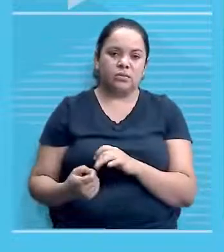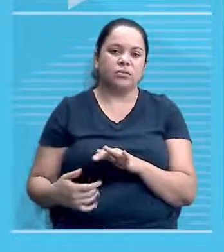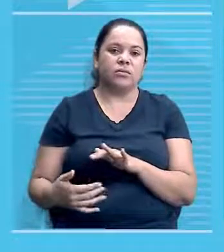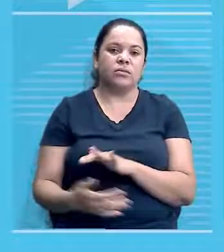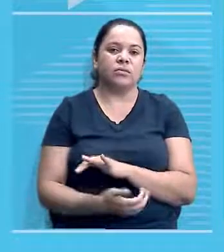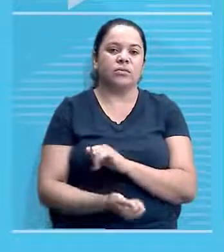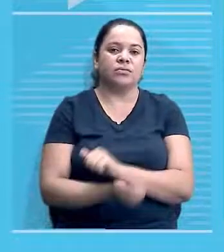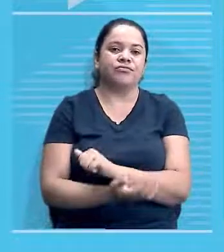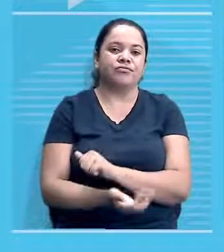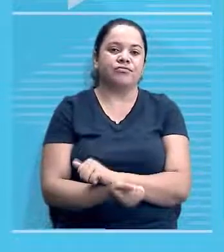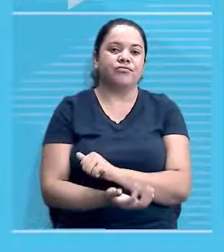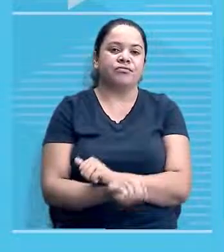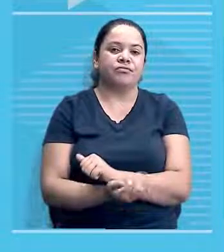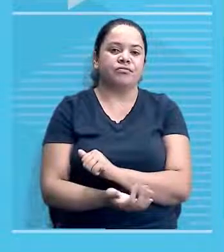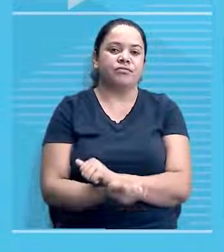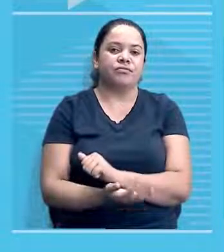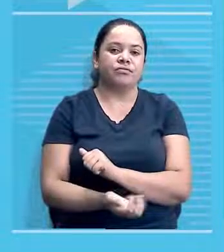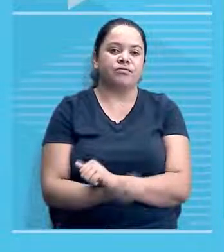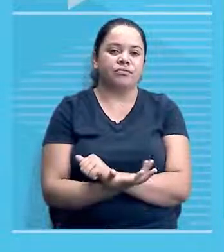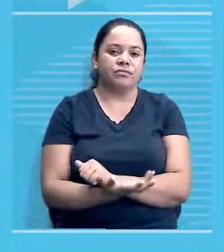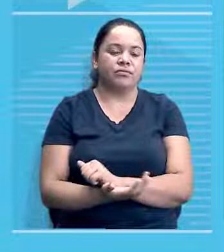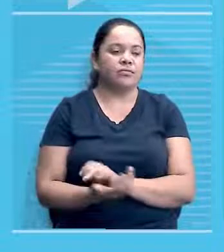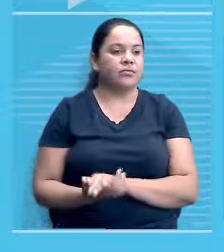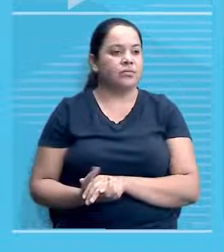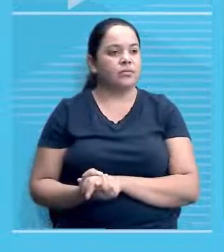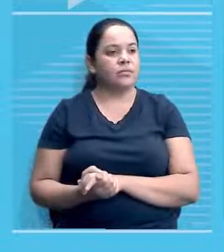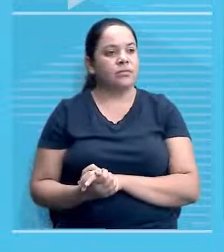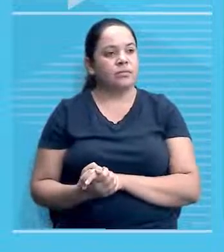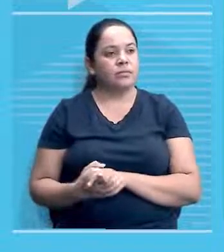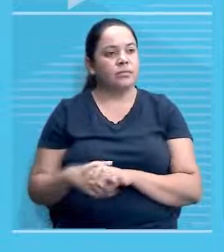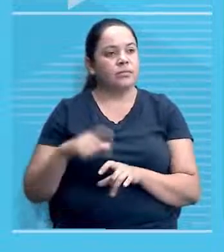então tem esse mito darcádia